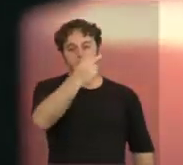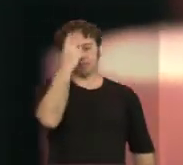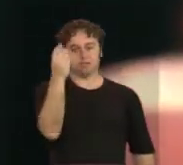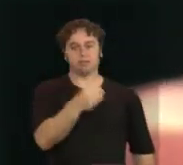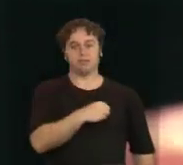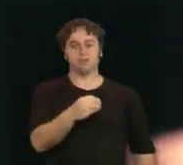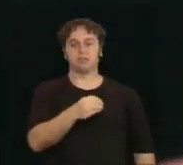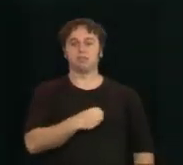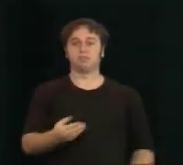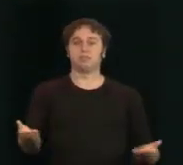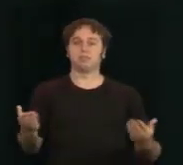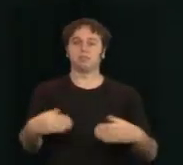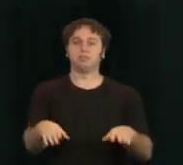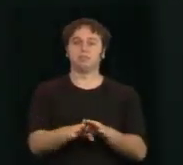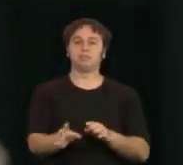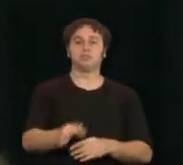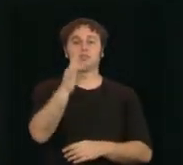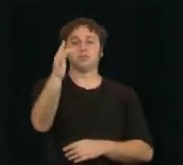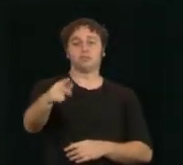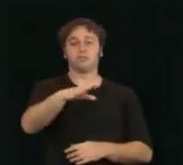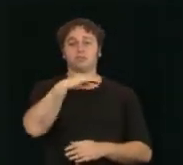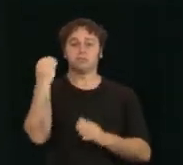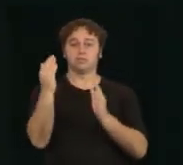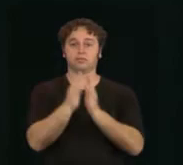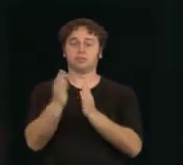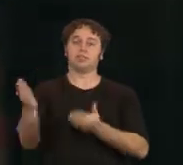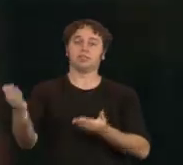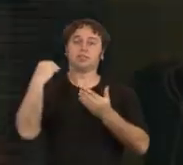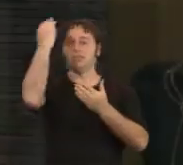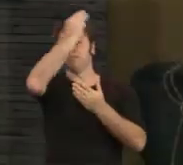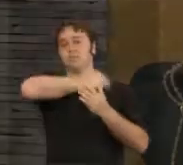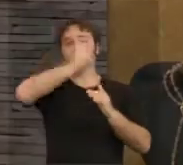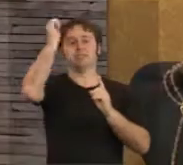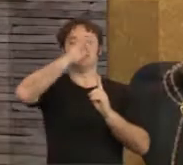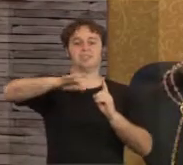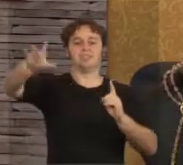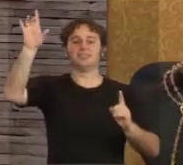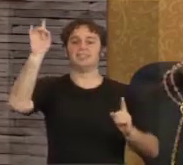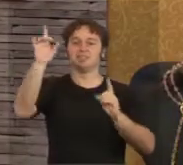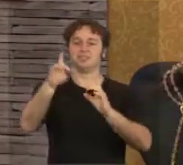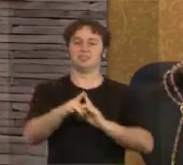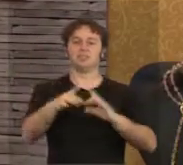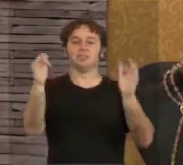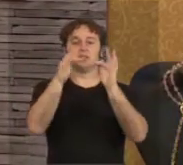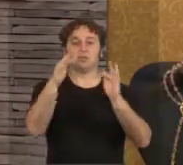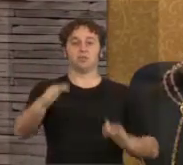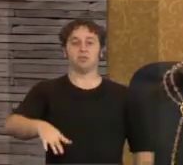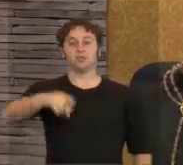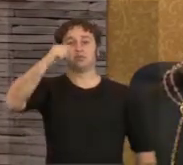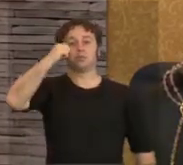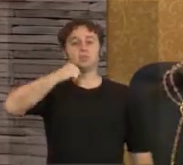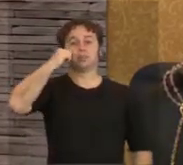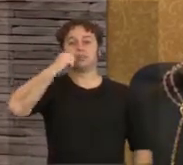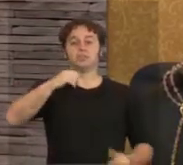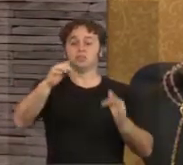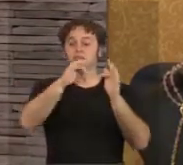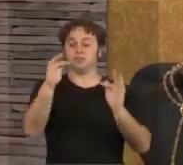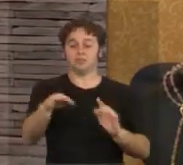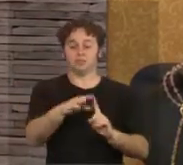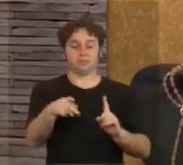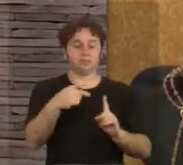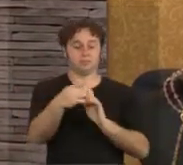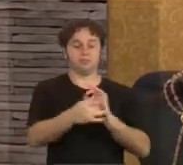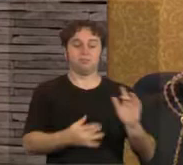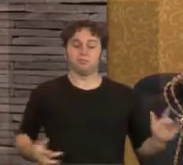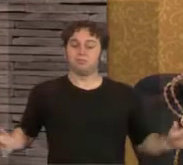Deus, agora e na hora de nossa morte. Amém. Ave Maria, cheia de graça, o Senhor é convosco. Bendita sois